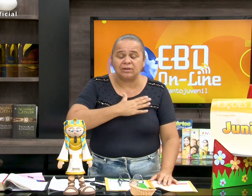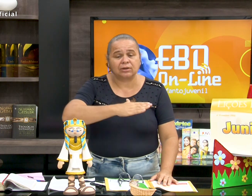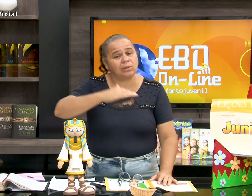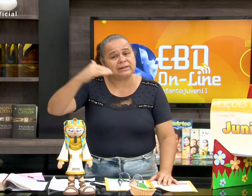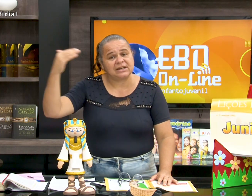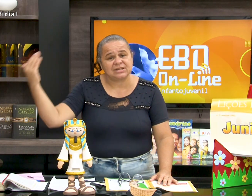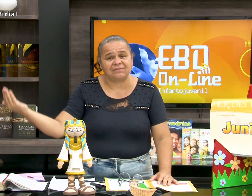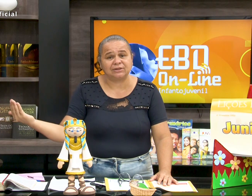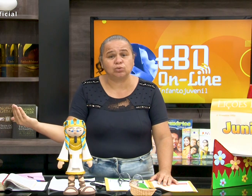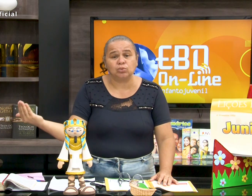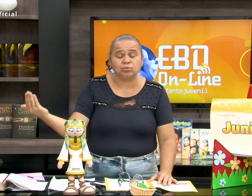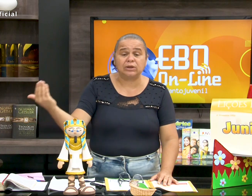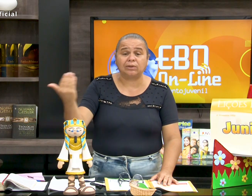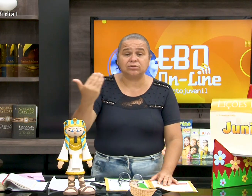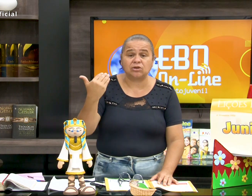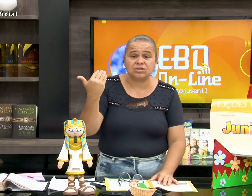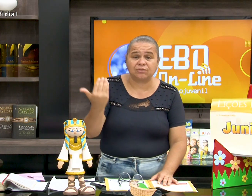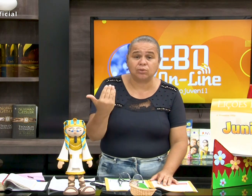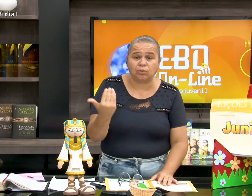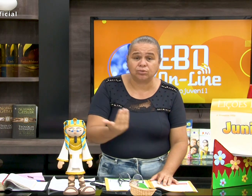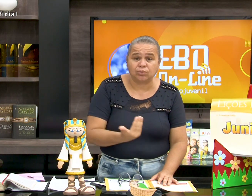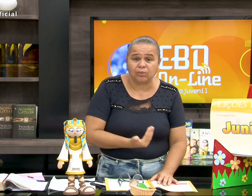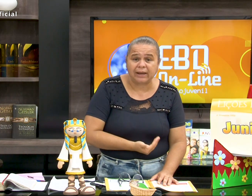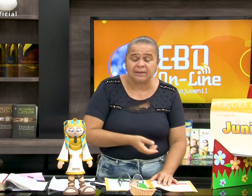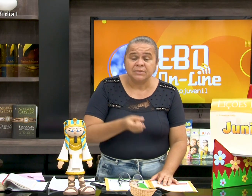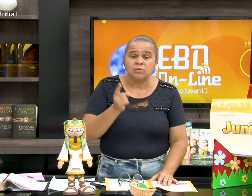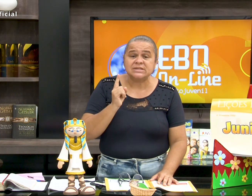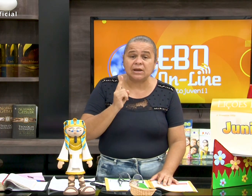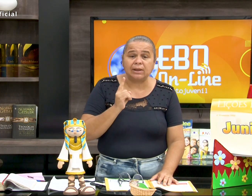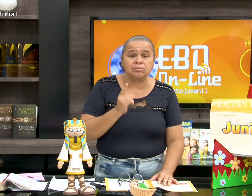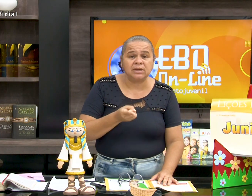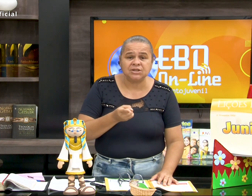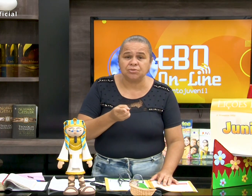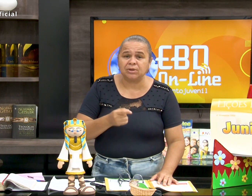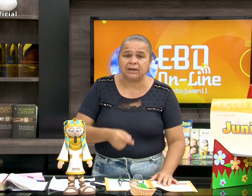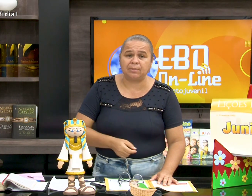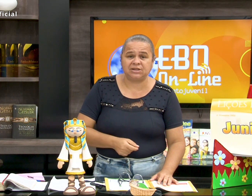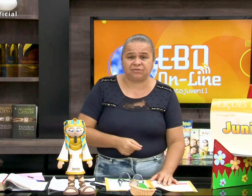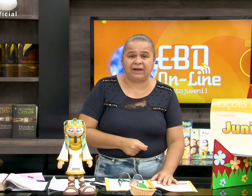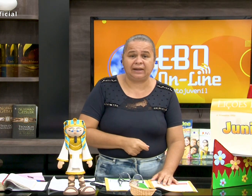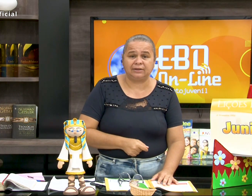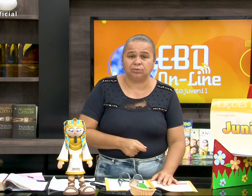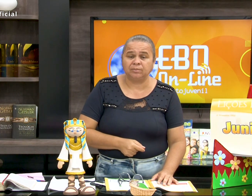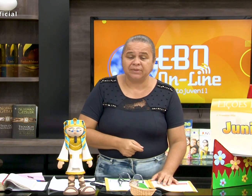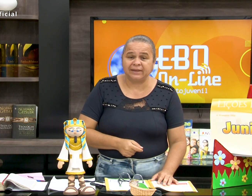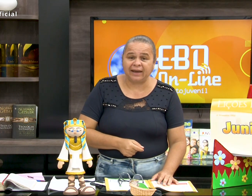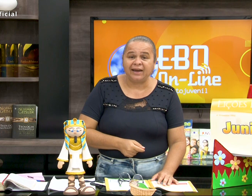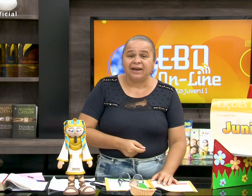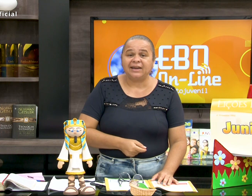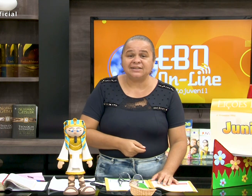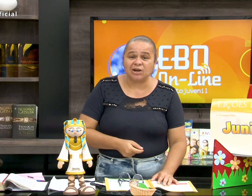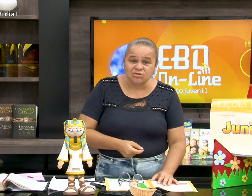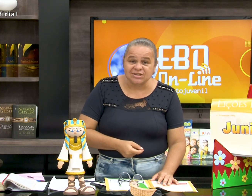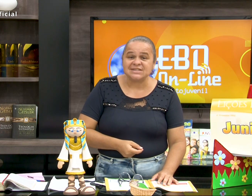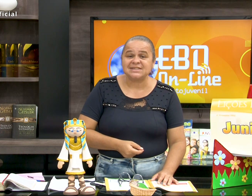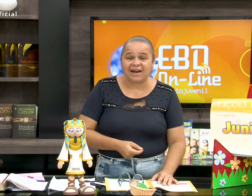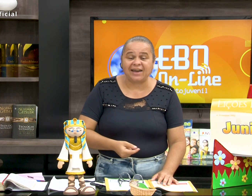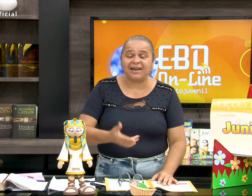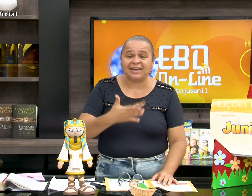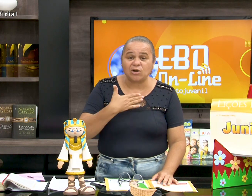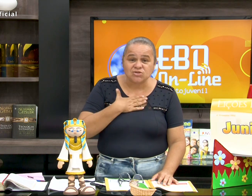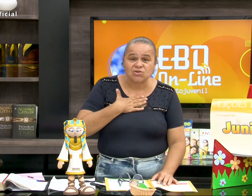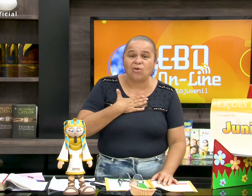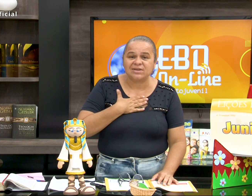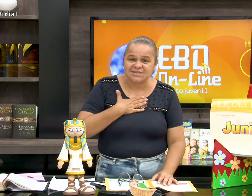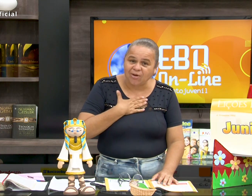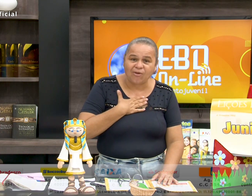mostrou quando ele estava adulto e quando Deus teve um encontro com ele, o seu limite humanamente falando, né? E Deus disse a